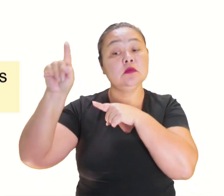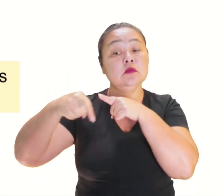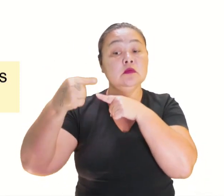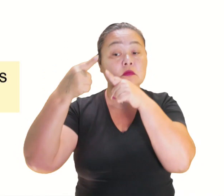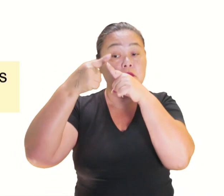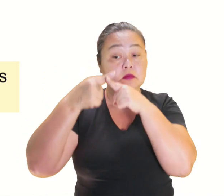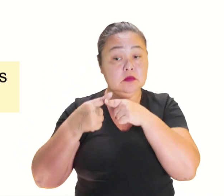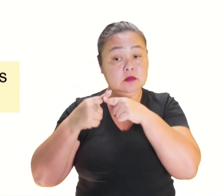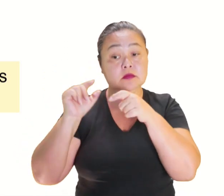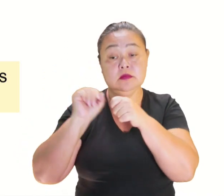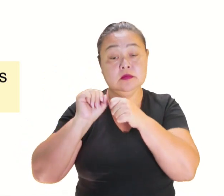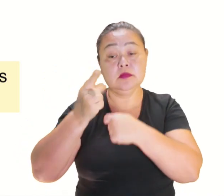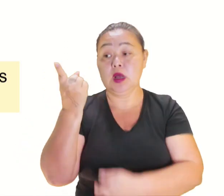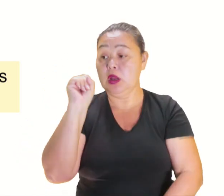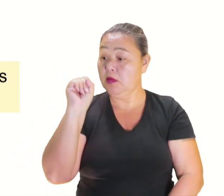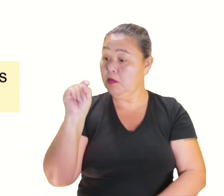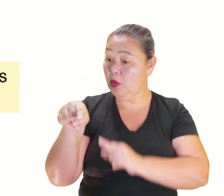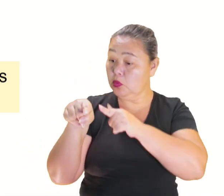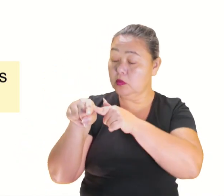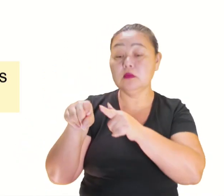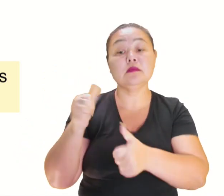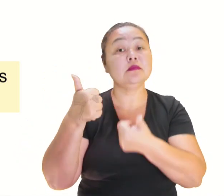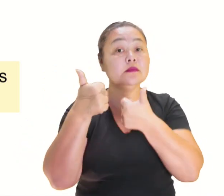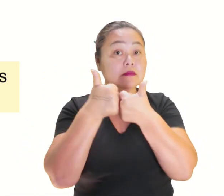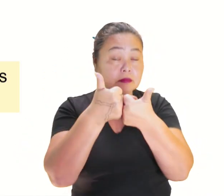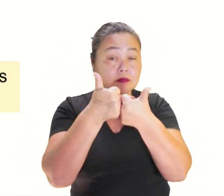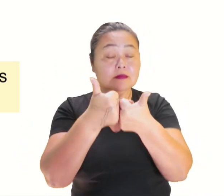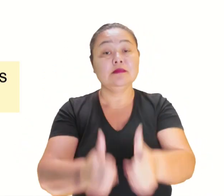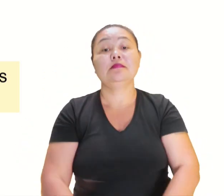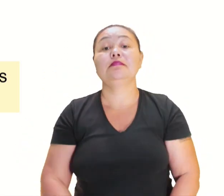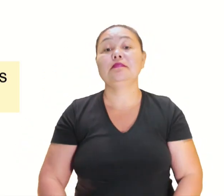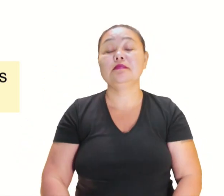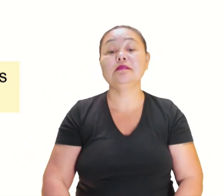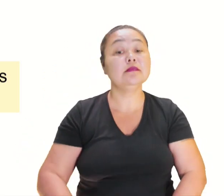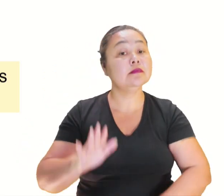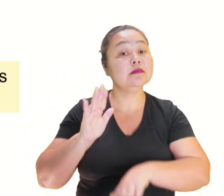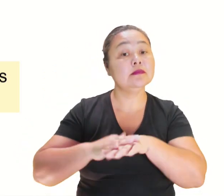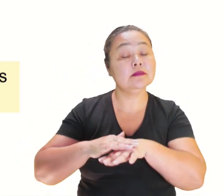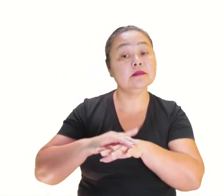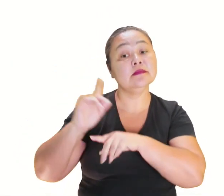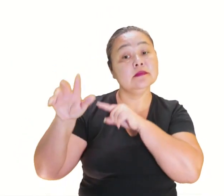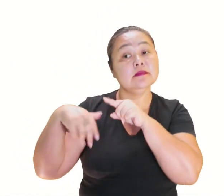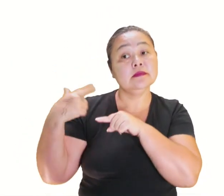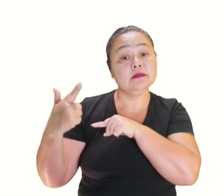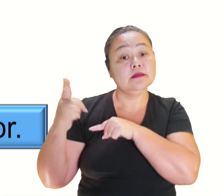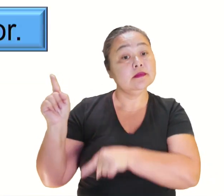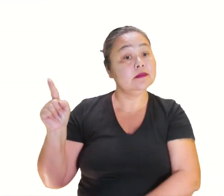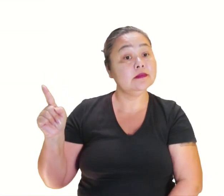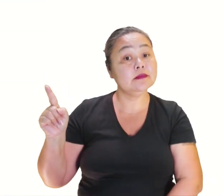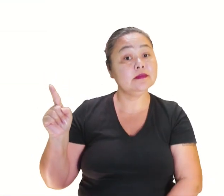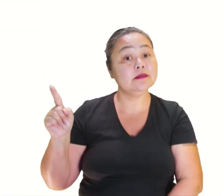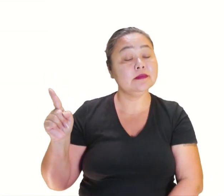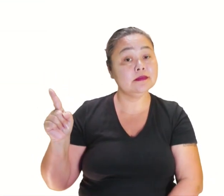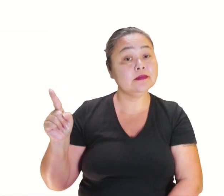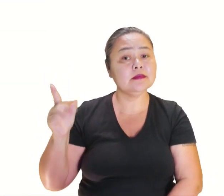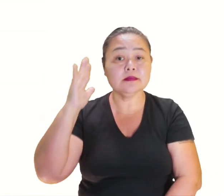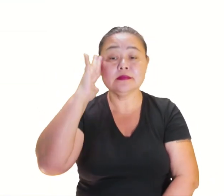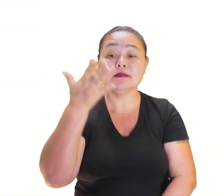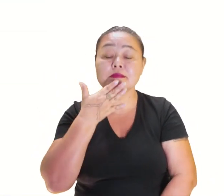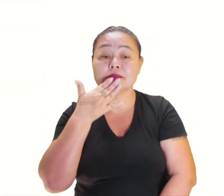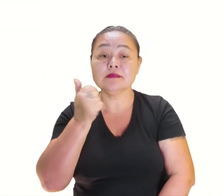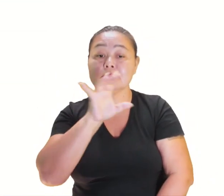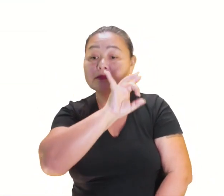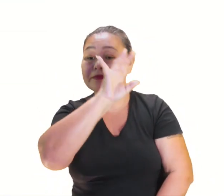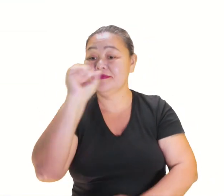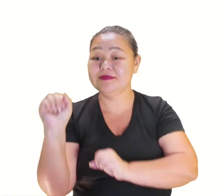de multiplicação. Beleza. Tá bom? Tá bom, tem mais uma informação. Vamos lá, tem mais um pouquinho. E aí, entendendo melhor a